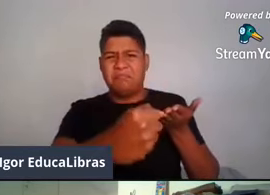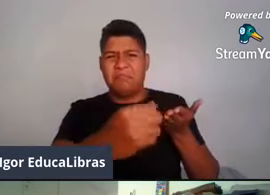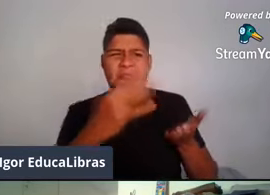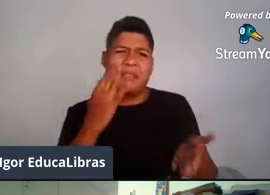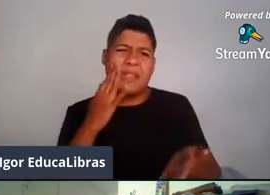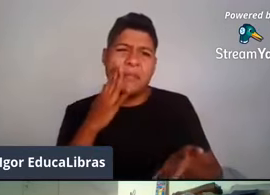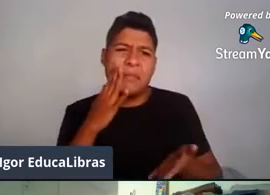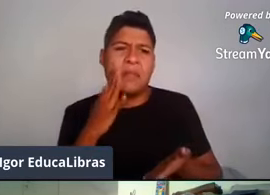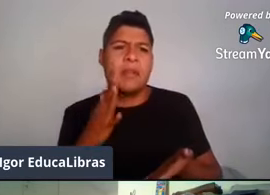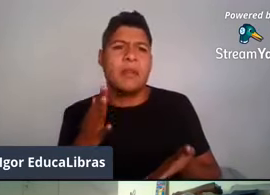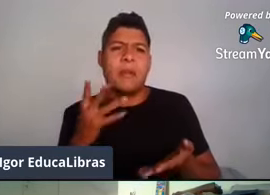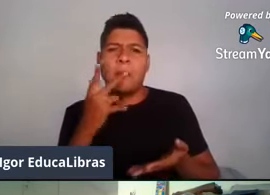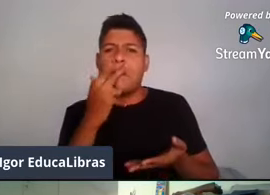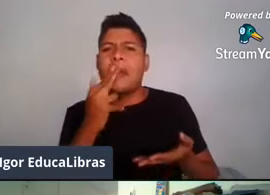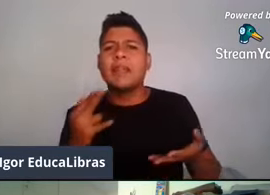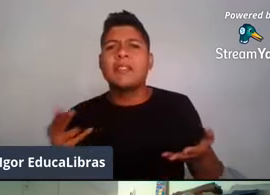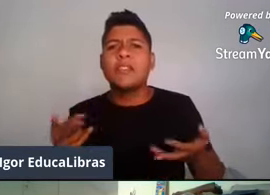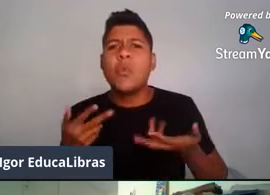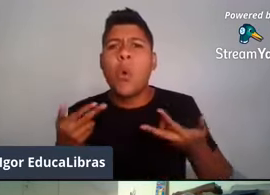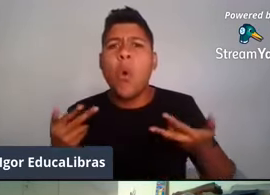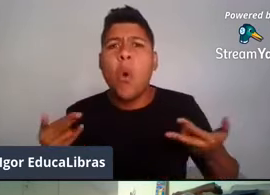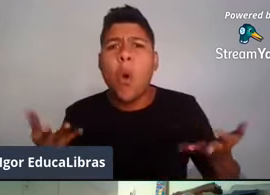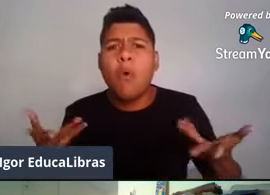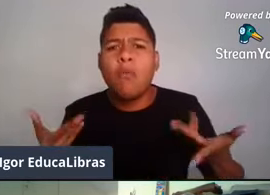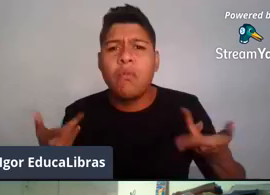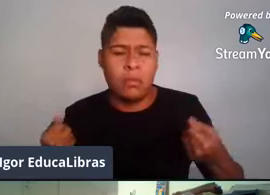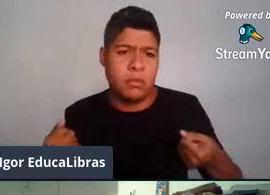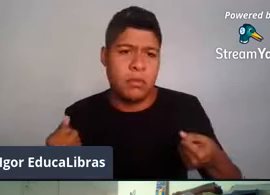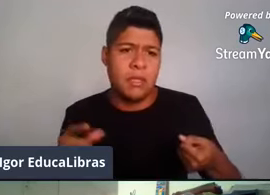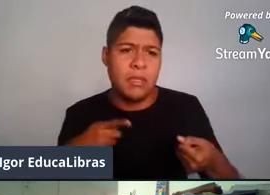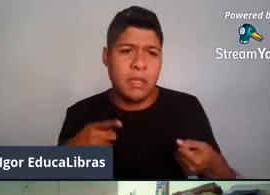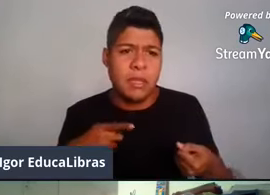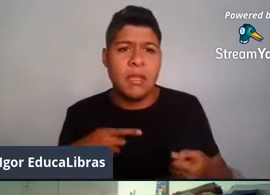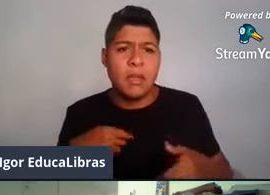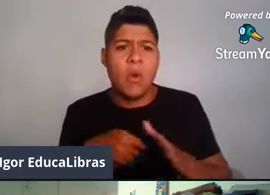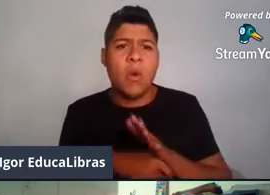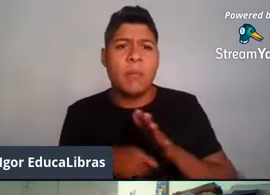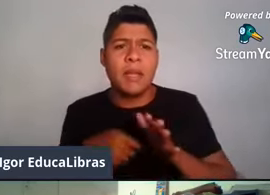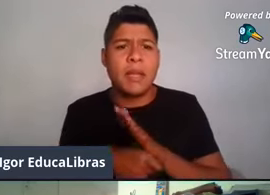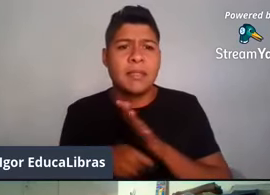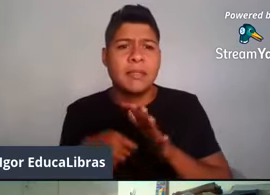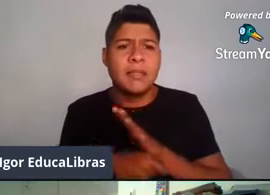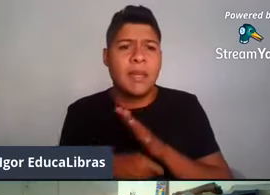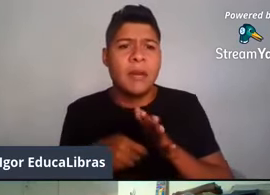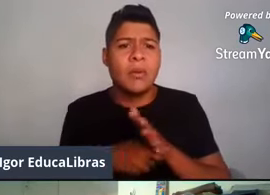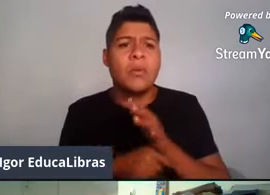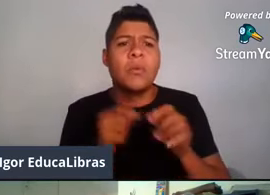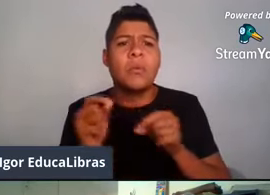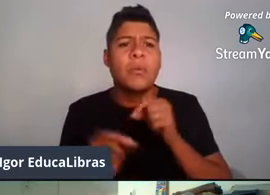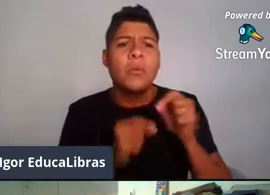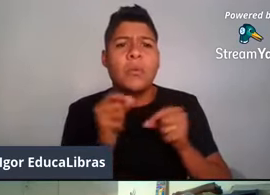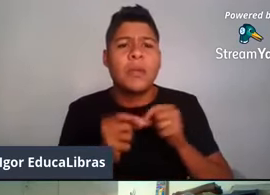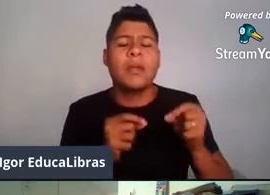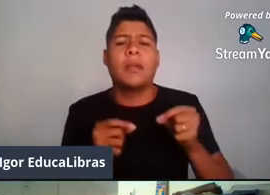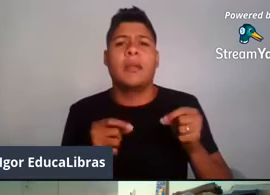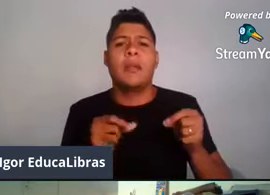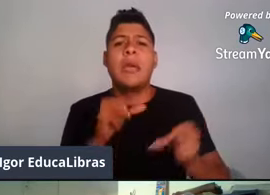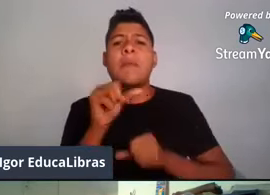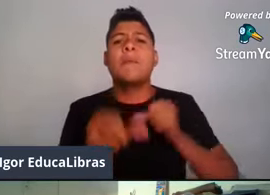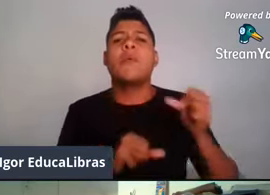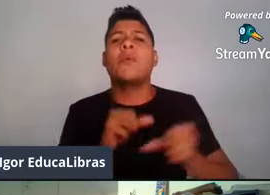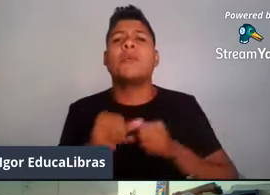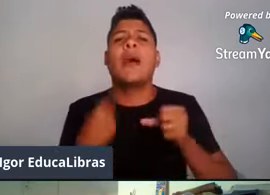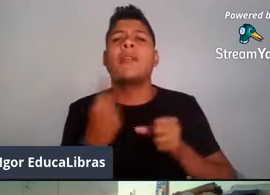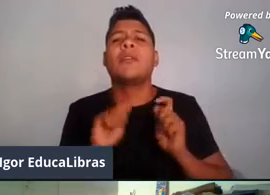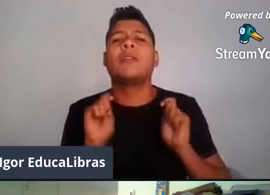se sofisticaram. Então, nós temos uma obrigação de sofisticar nossa